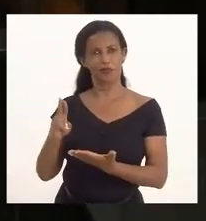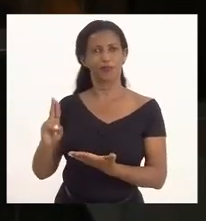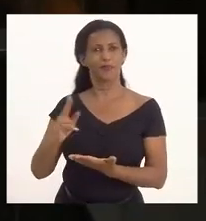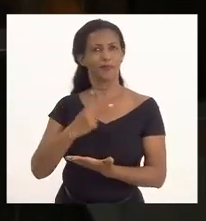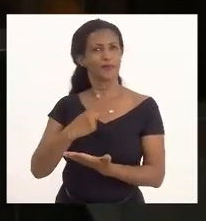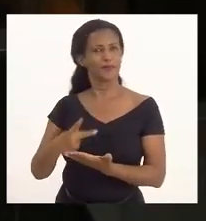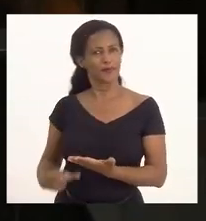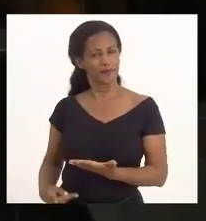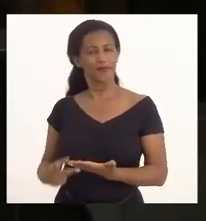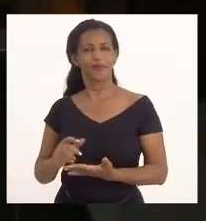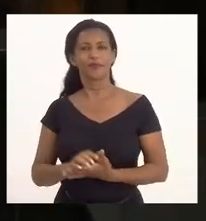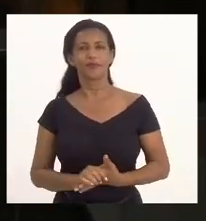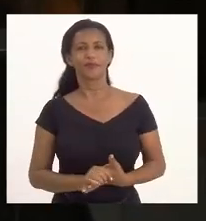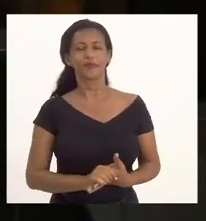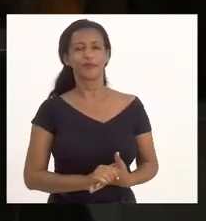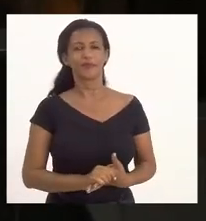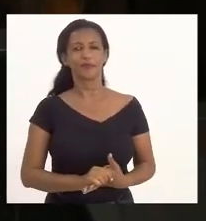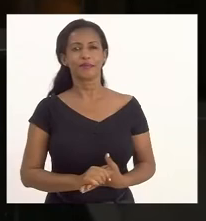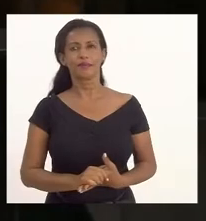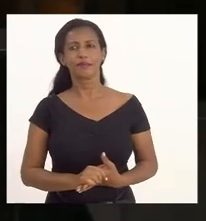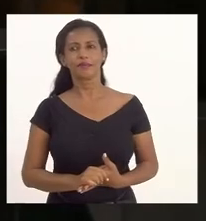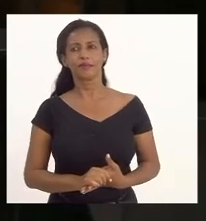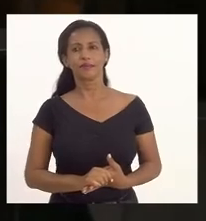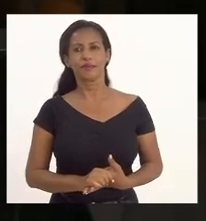senhora presidente,